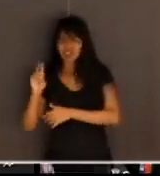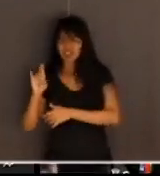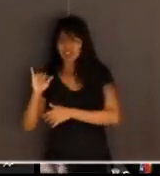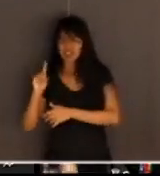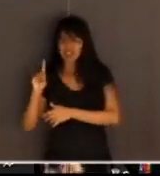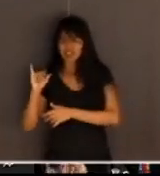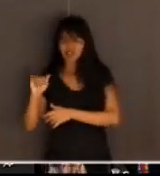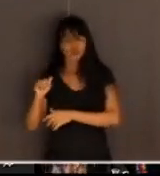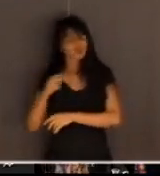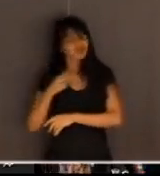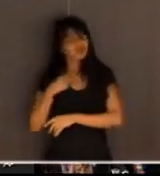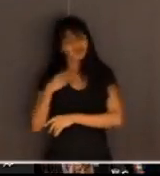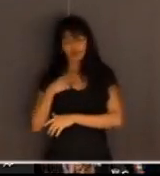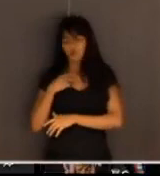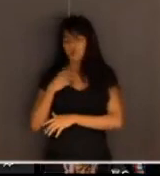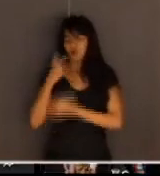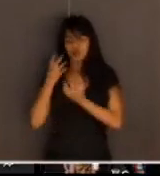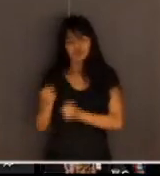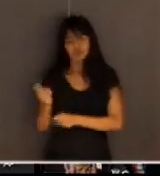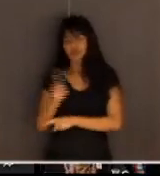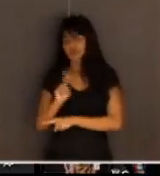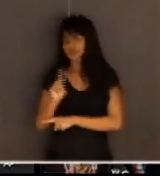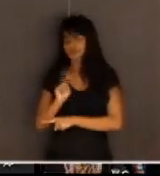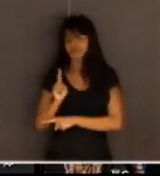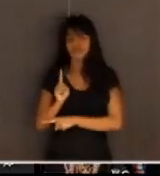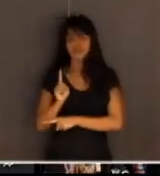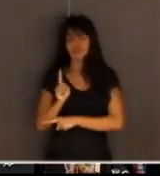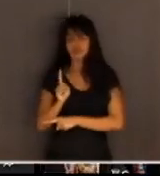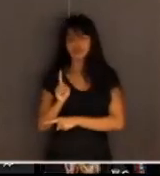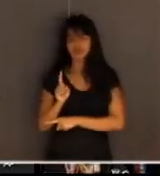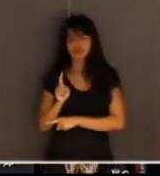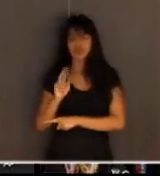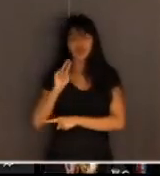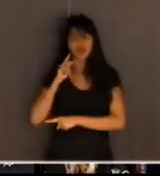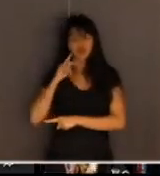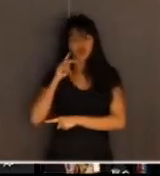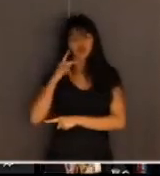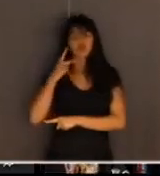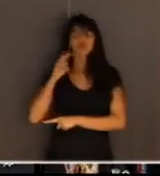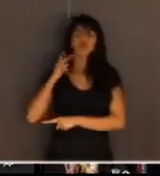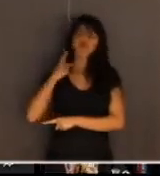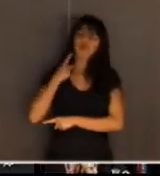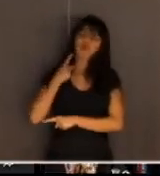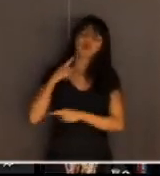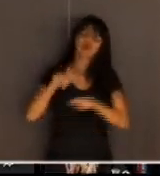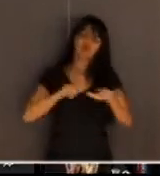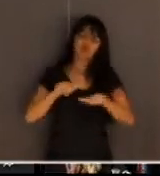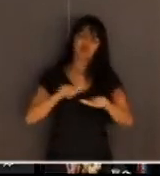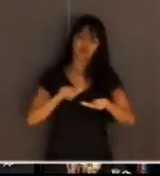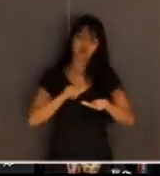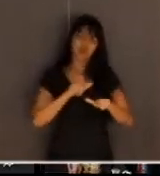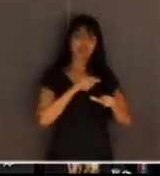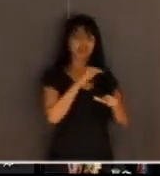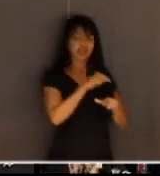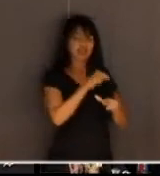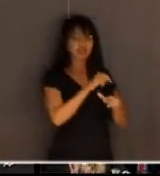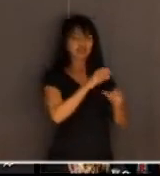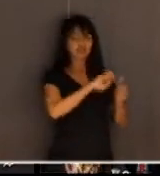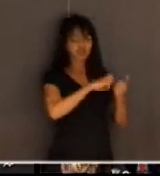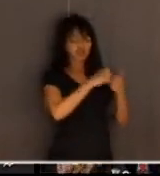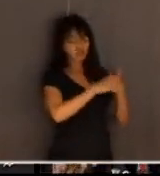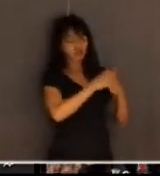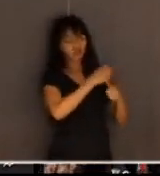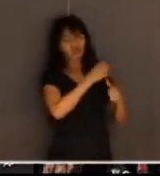ser minimamente aceitável ao promotor que trabalha no tribunal do júri. Agradeço aos